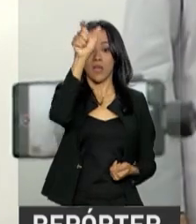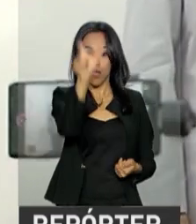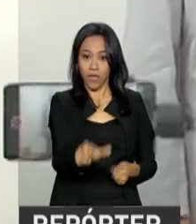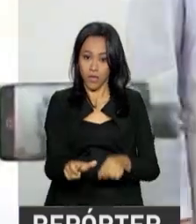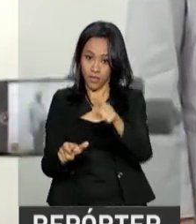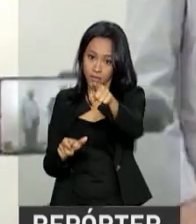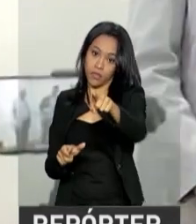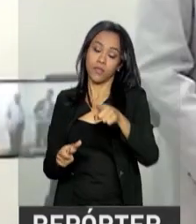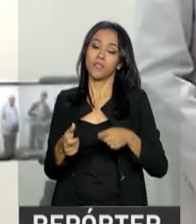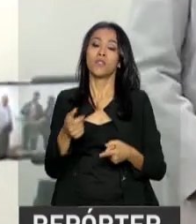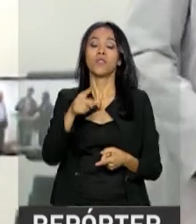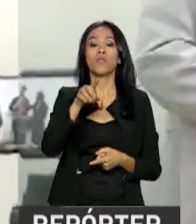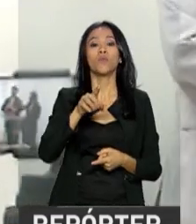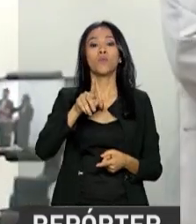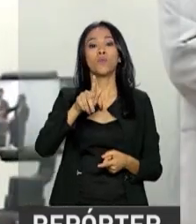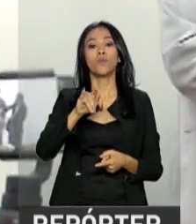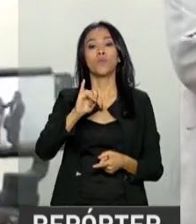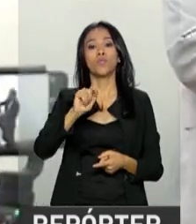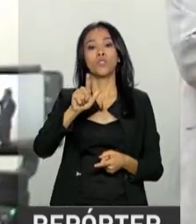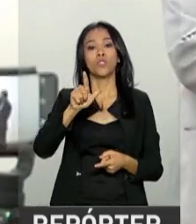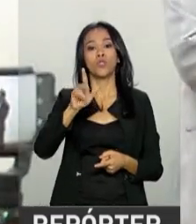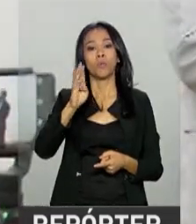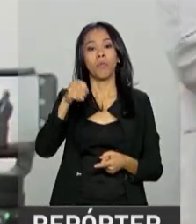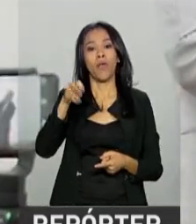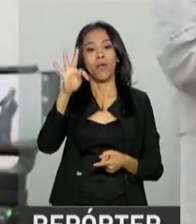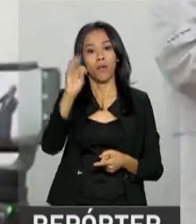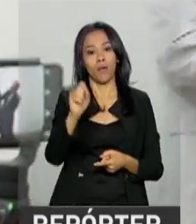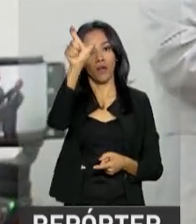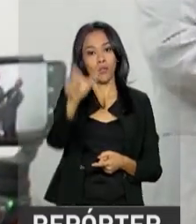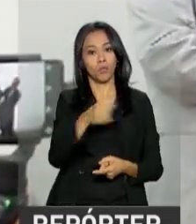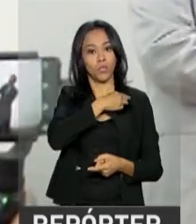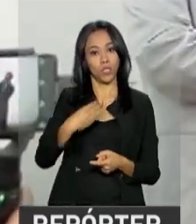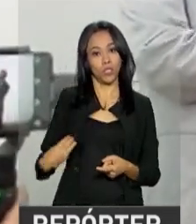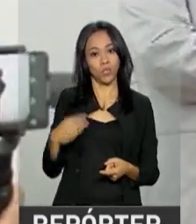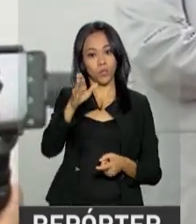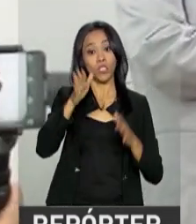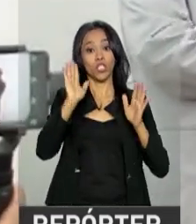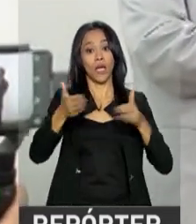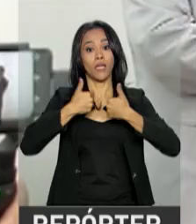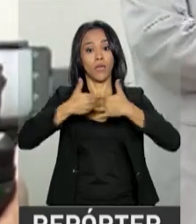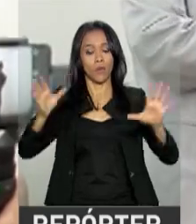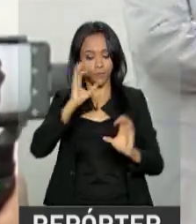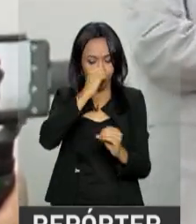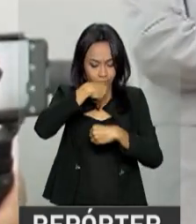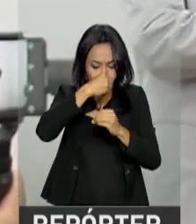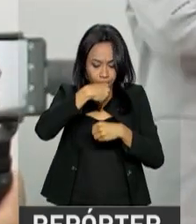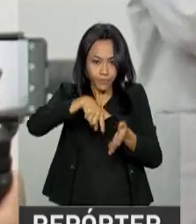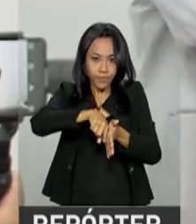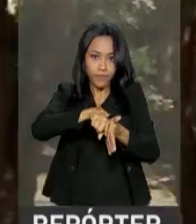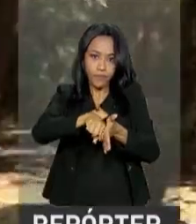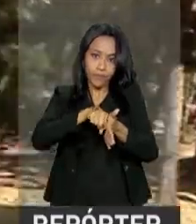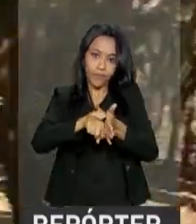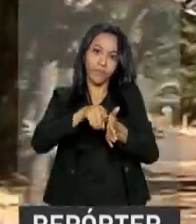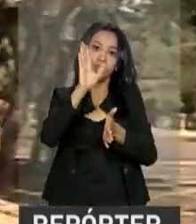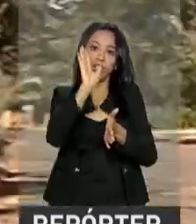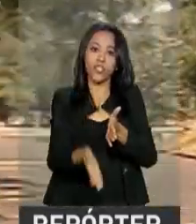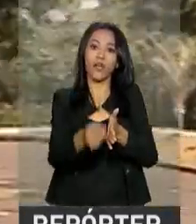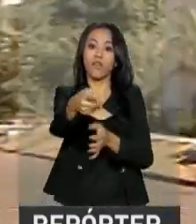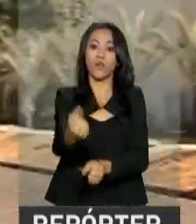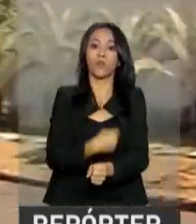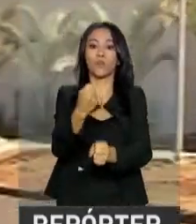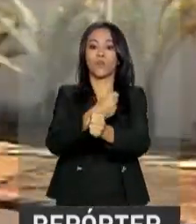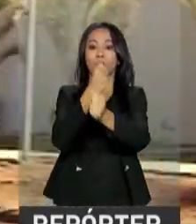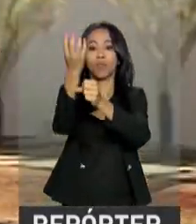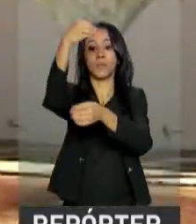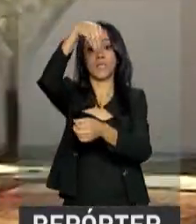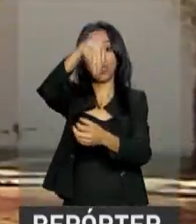comunicações gilberto kassab inaugurou o prédio do laboratório nacional de nanotecnologia construído dentro